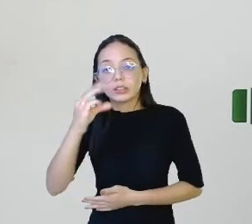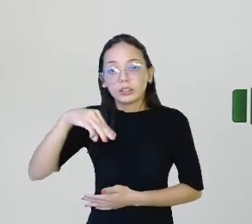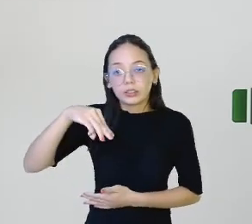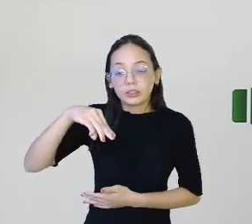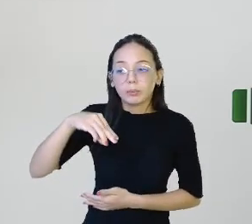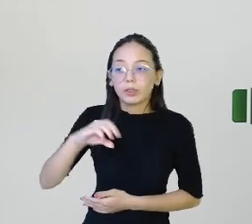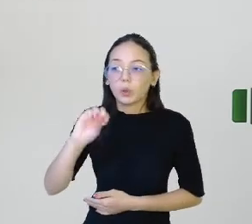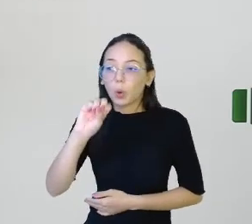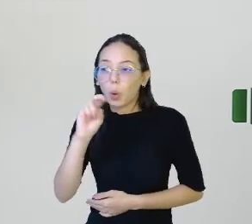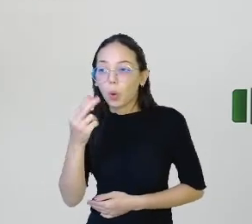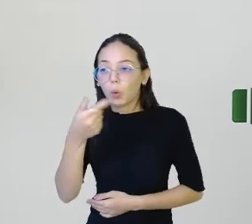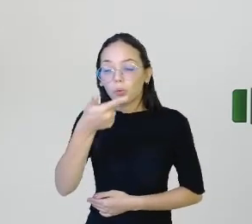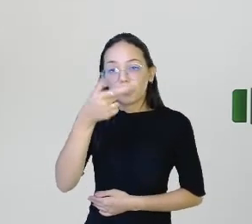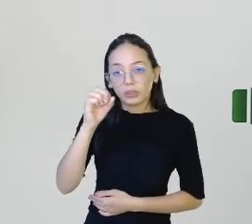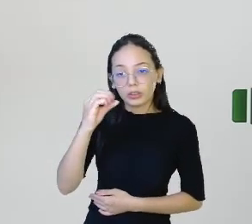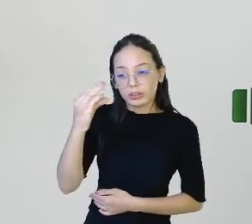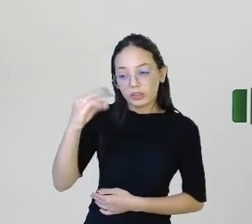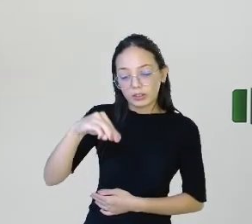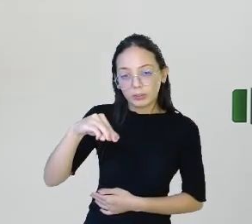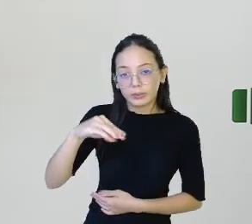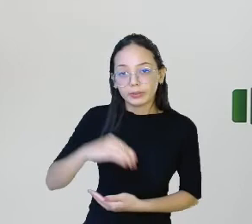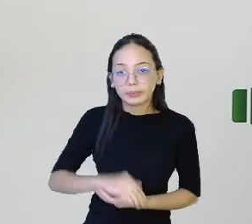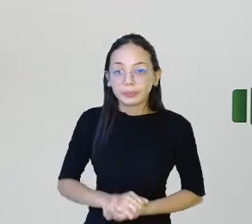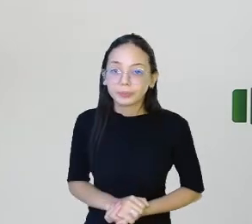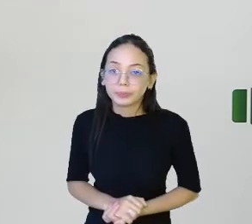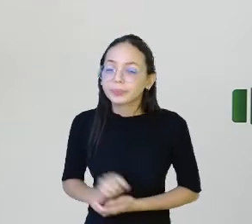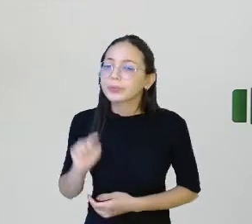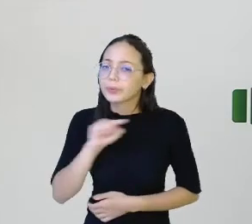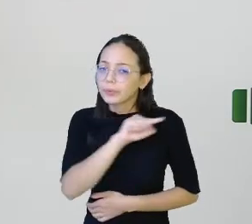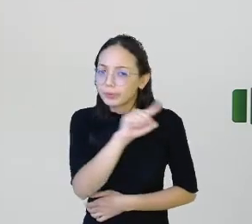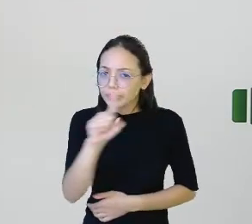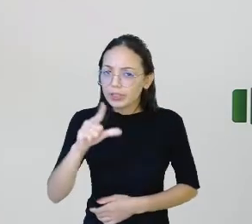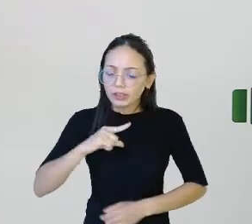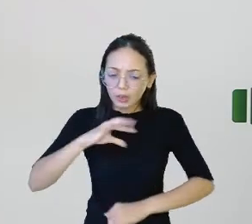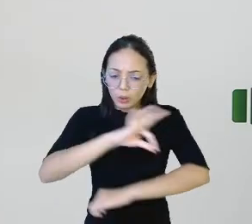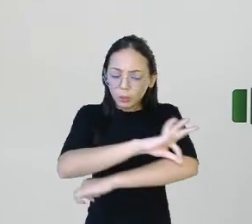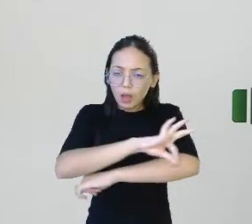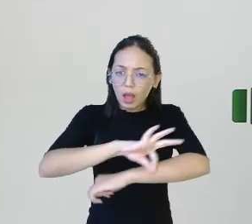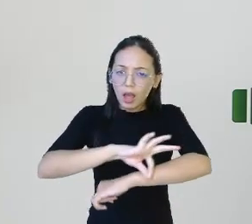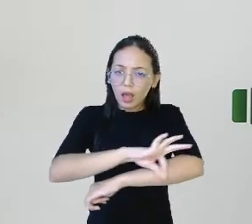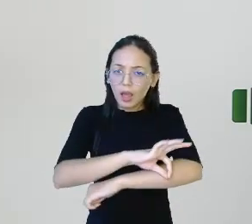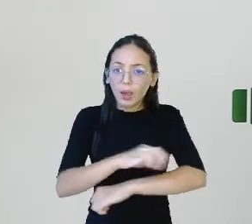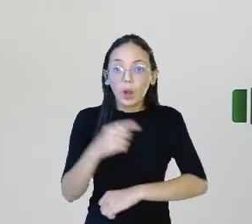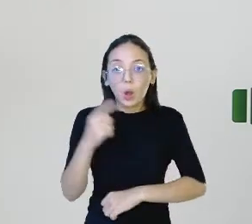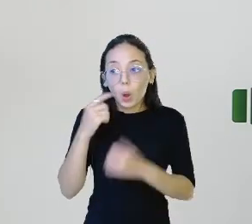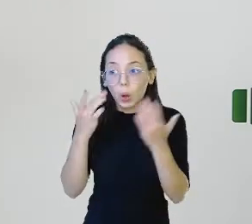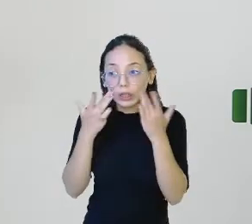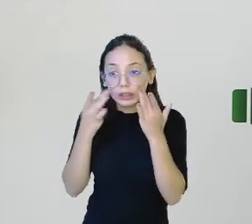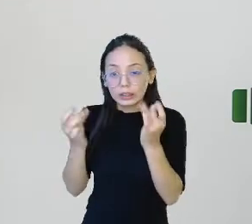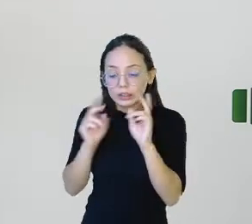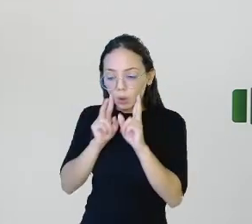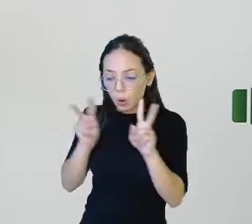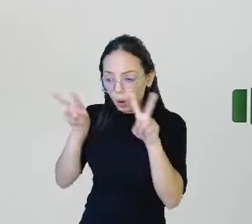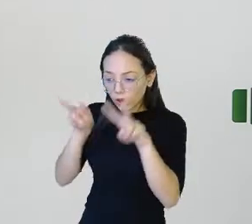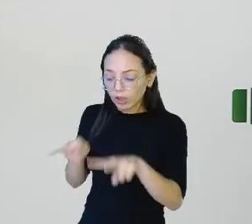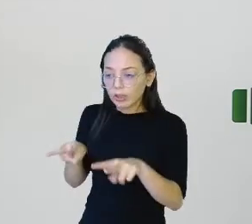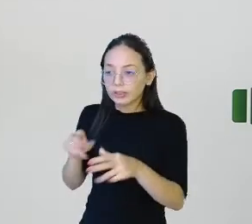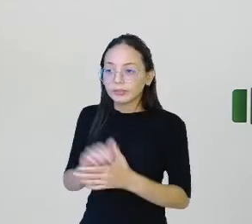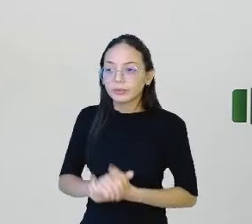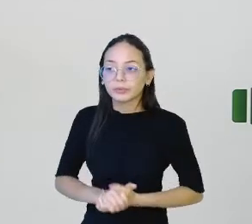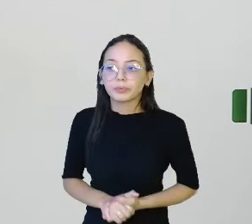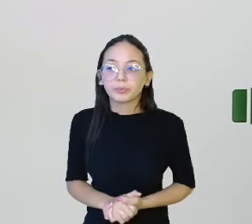centímetros ou 20 centímetros. Você que tem uma régua, pode prestar um pouco atenção nela.